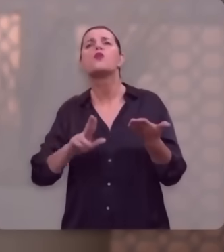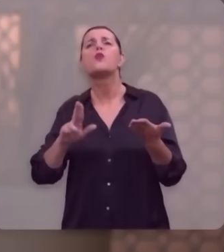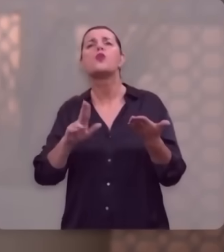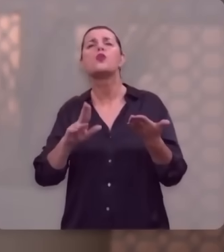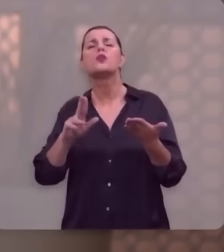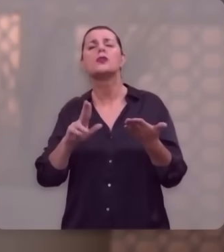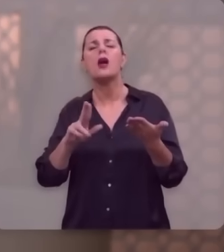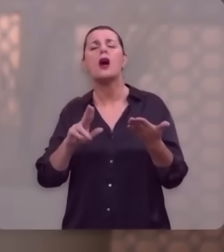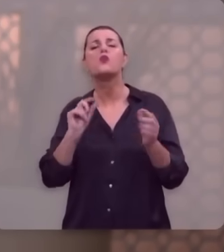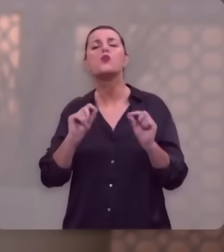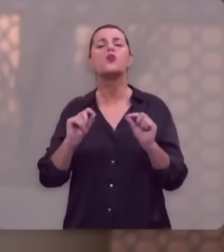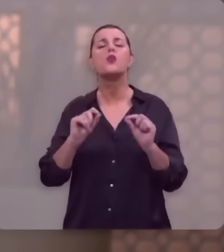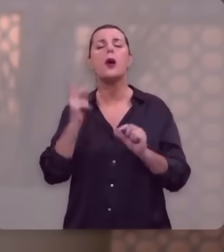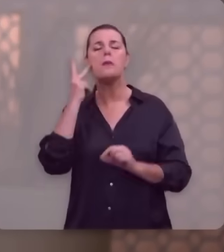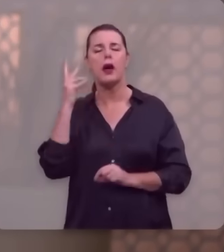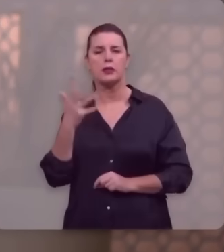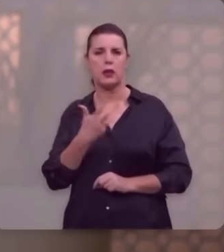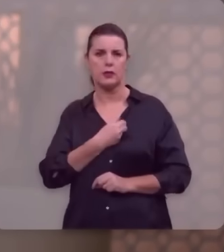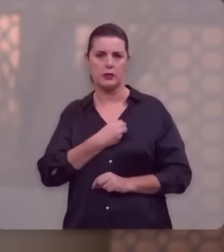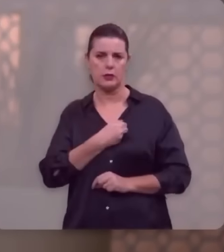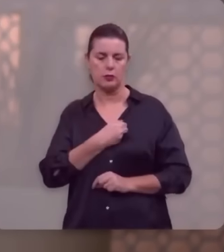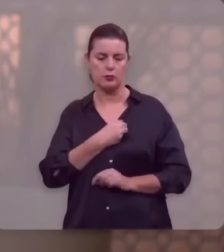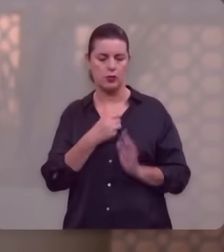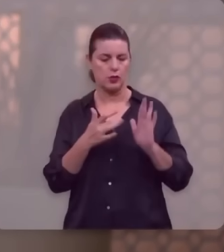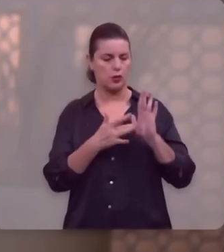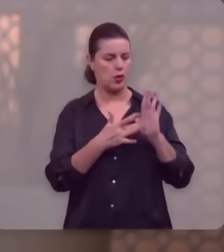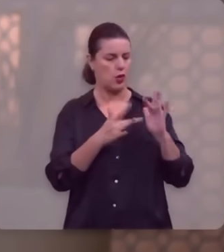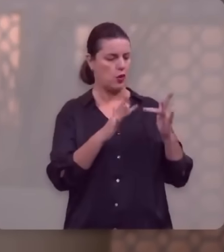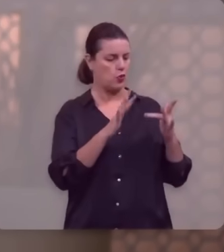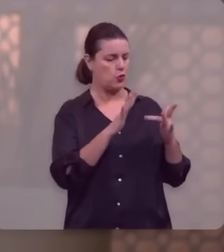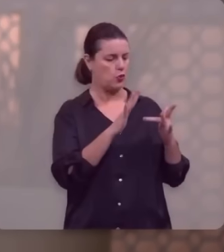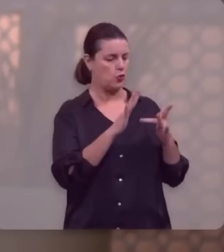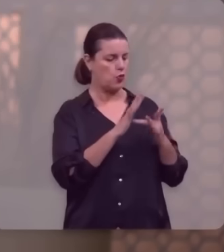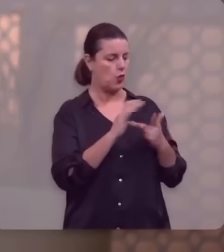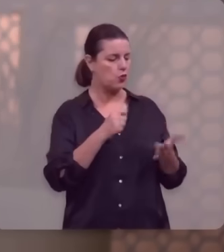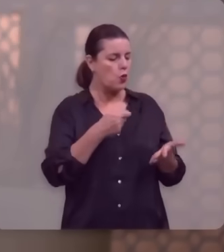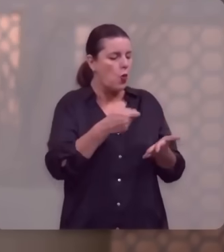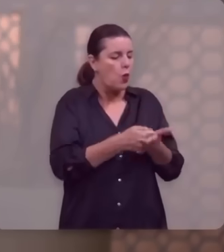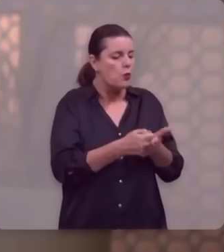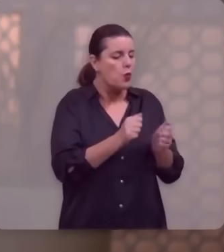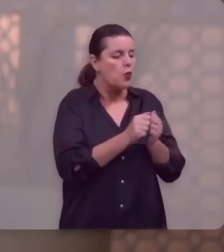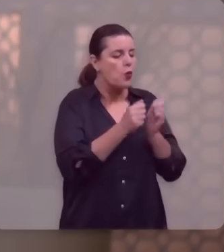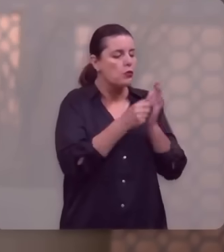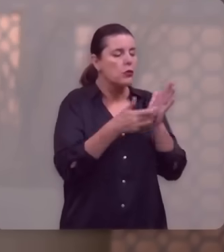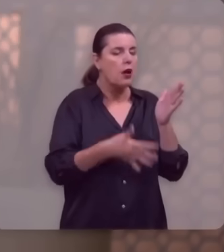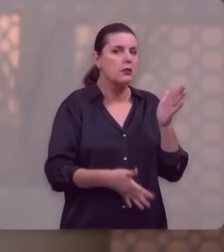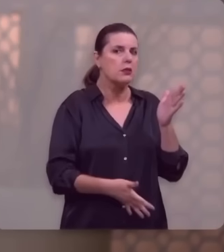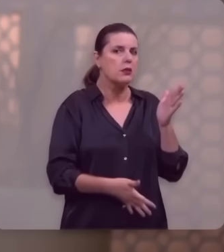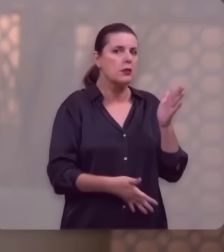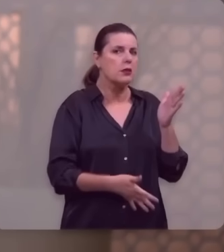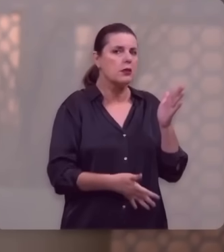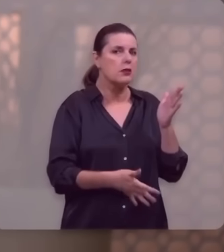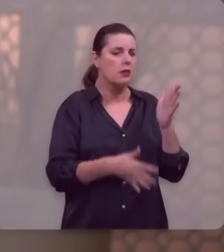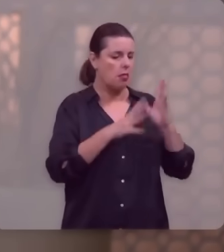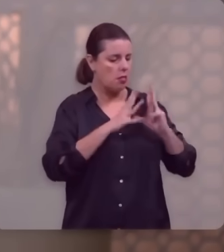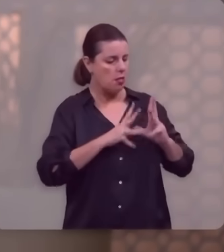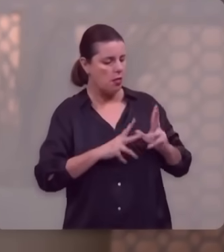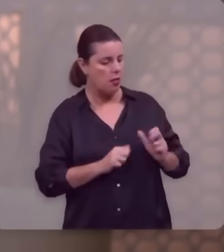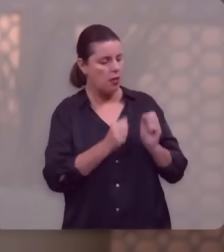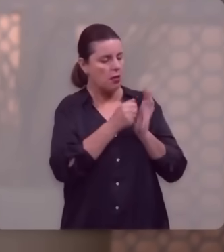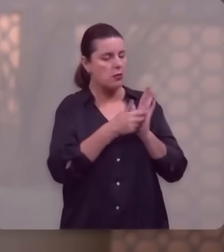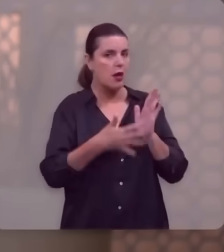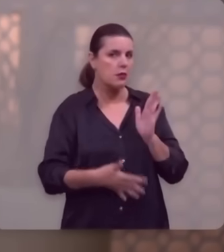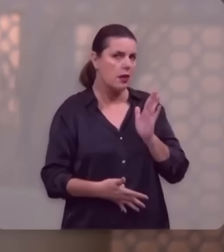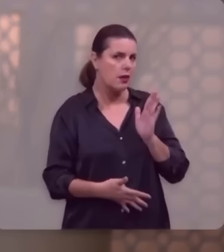dessa salvação uma vez que Cristo comprou com seu sangue e remiu com o seu